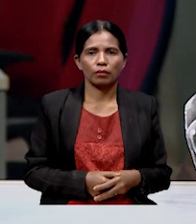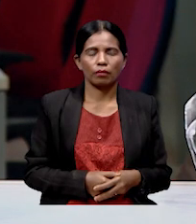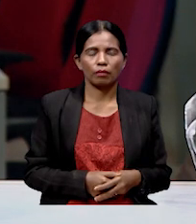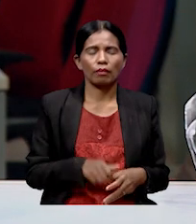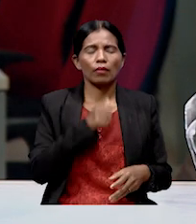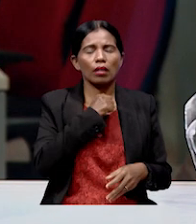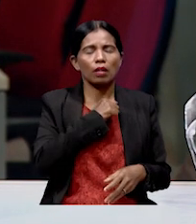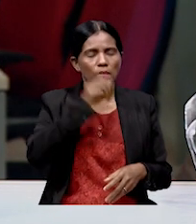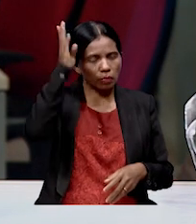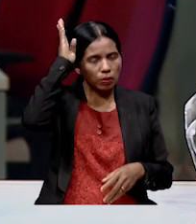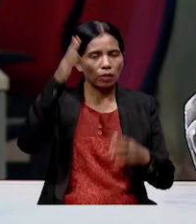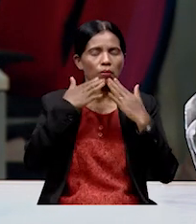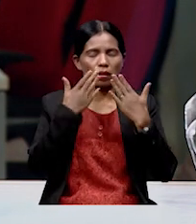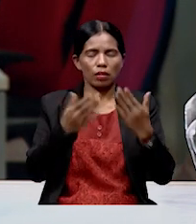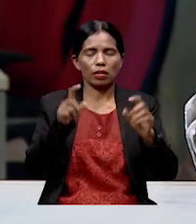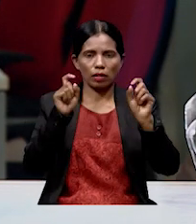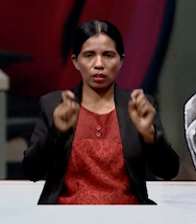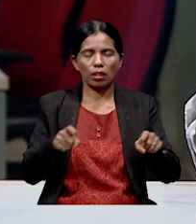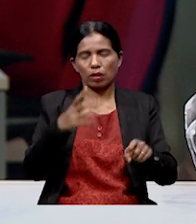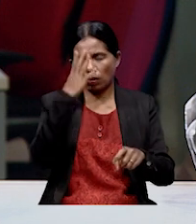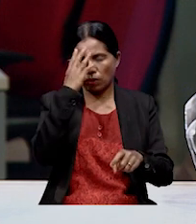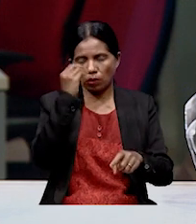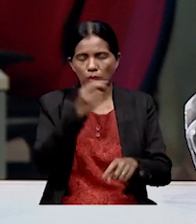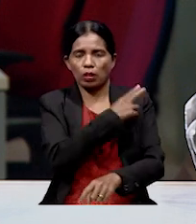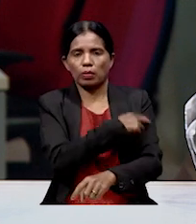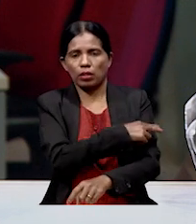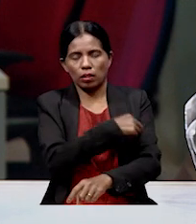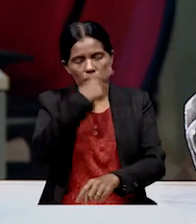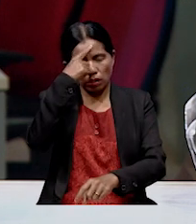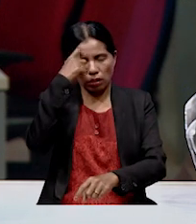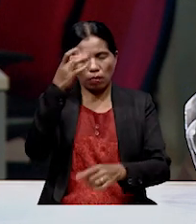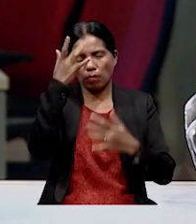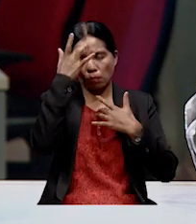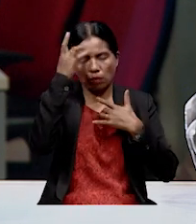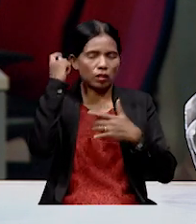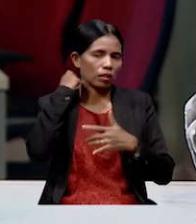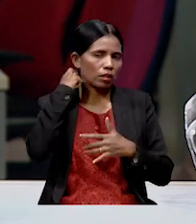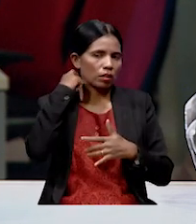Norberto Amaral, obrigado. Tem que baixar o hospital, também sofre tensão alta.